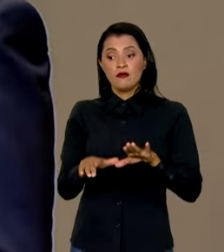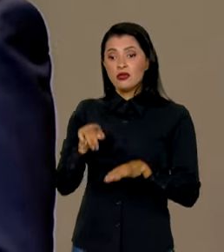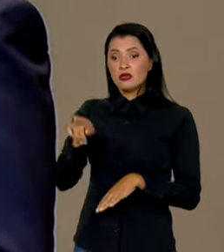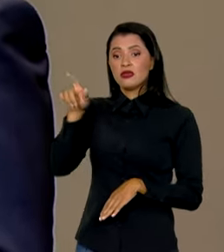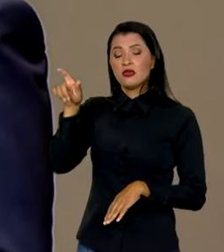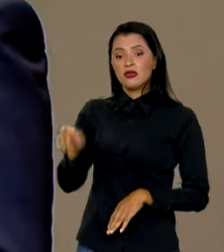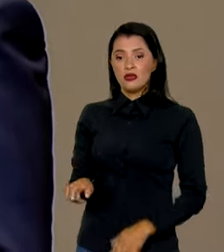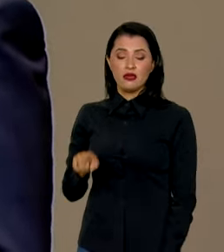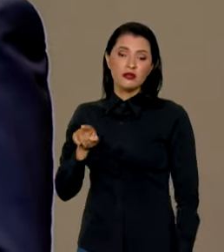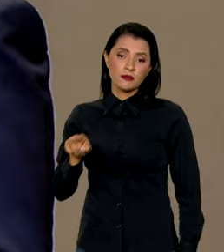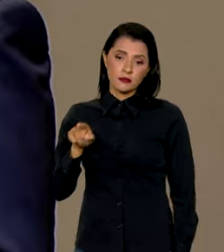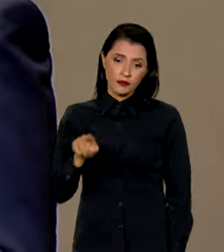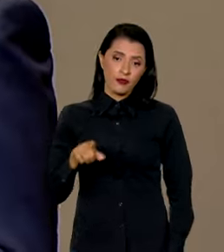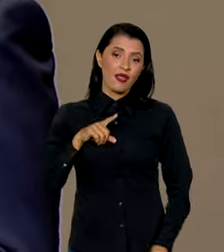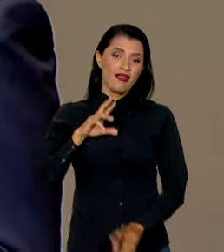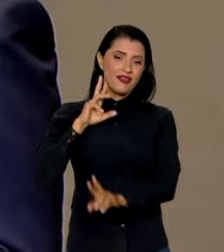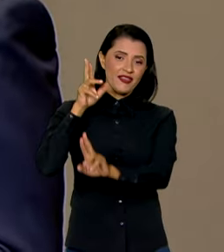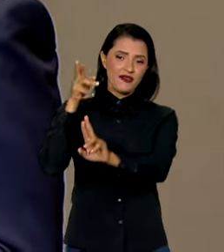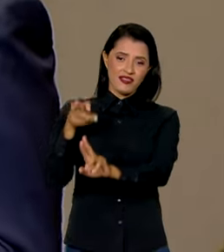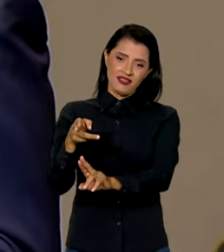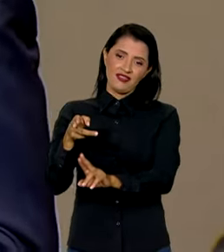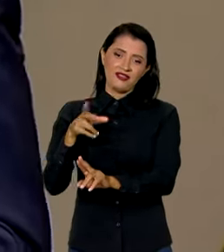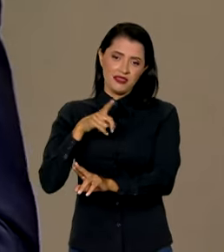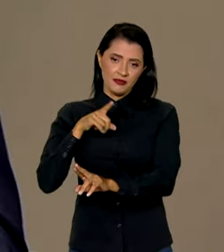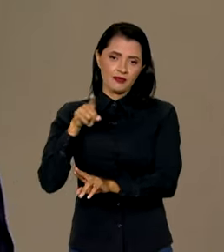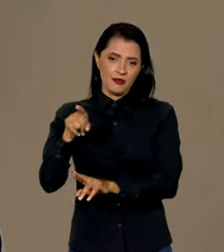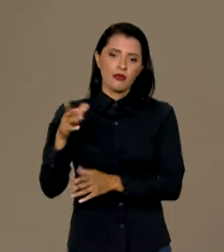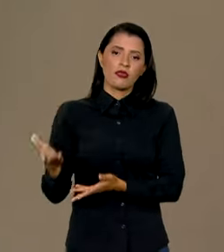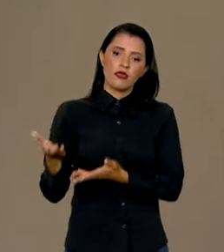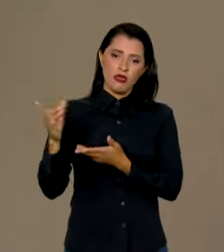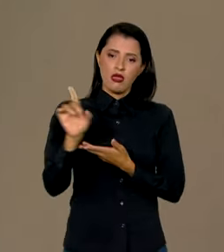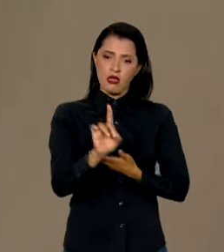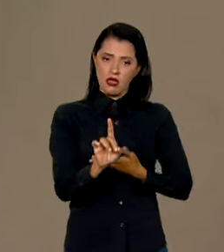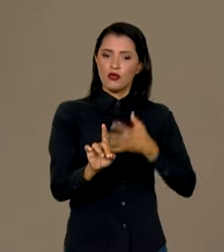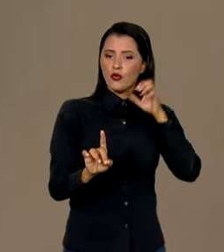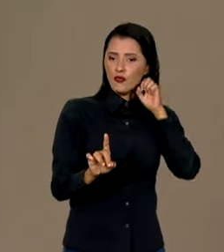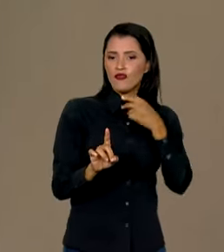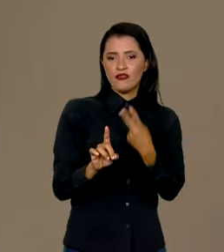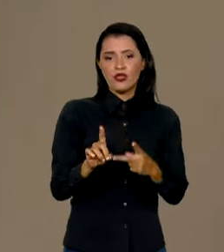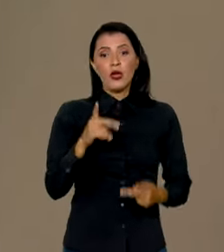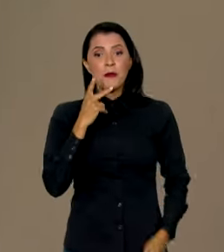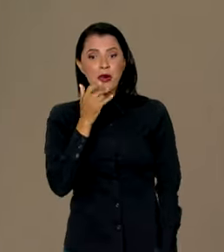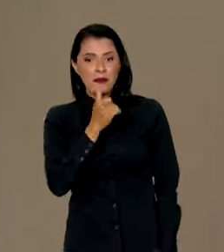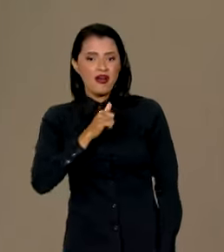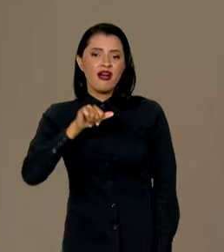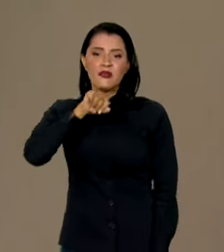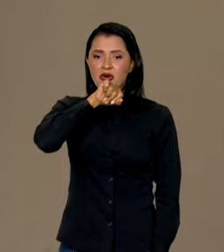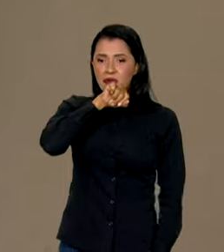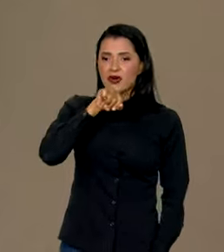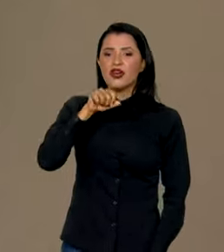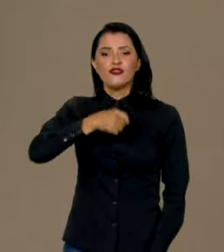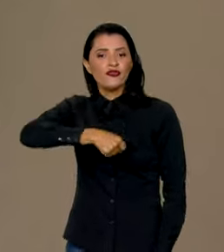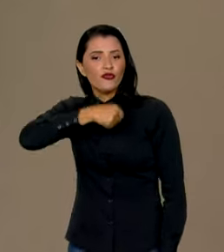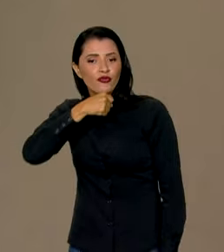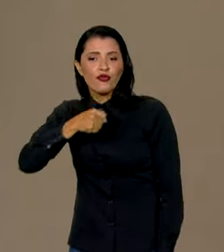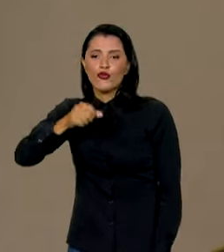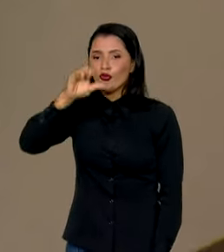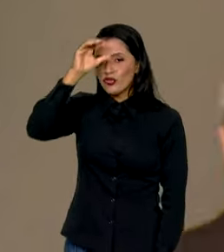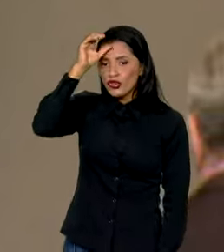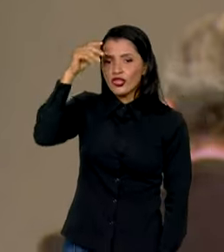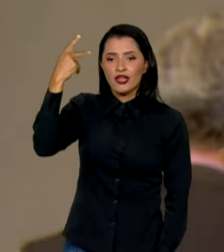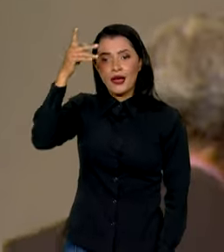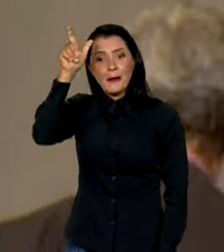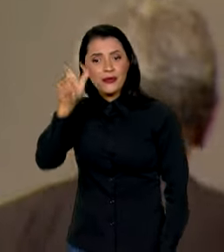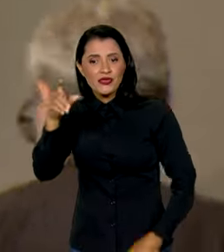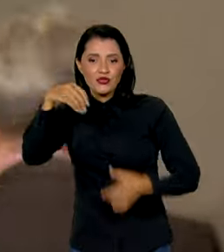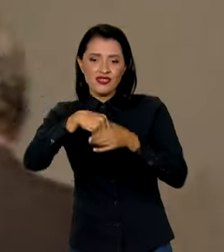que se torna a referência e passa a ser ouvido pelo pai, pela mãe, pelo avô, pela avó, pela tia, uma pessoa